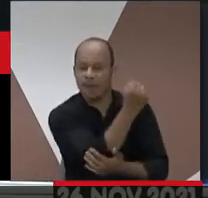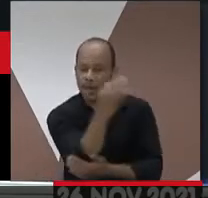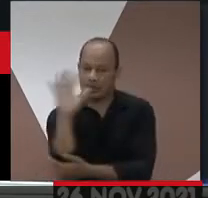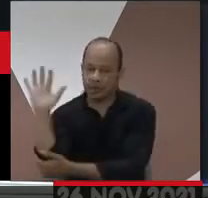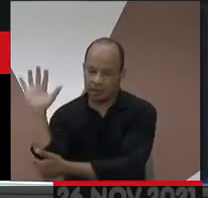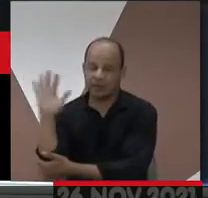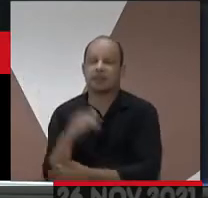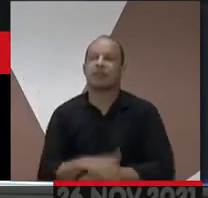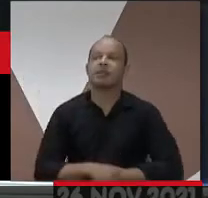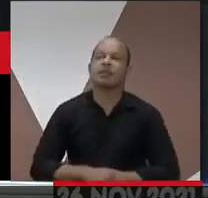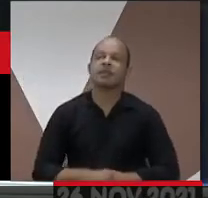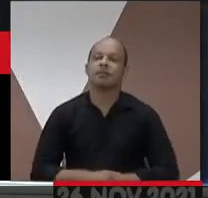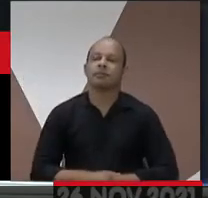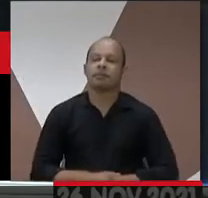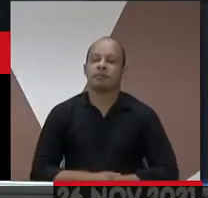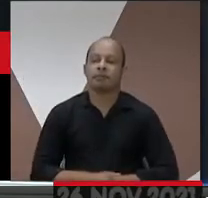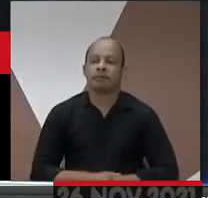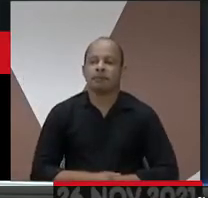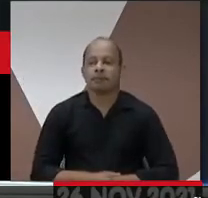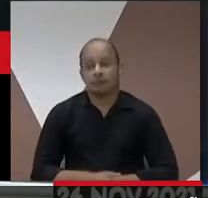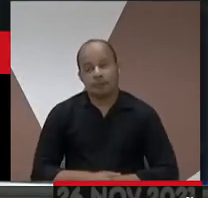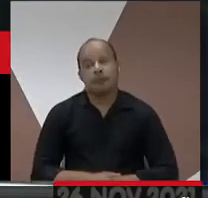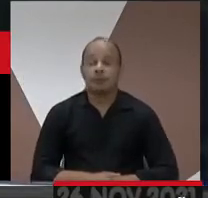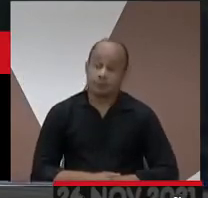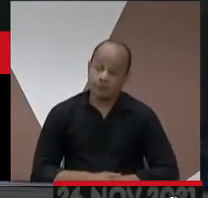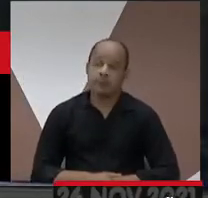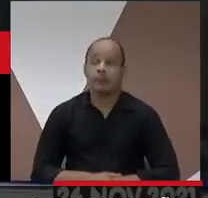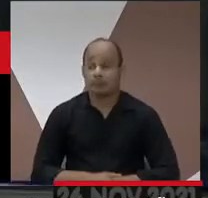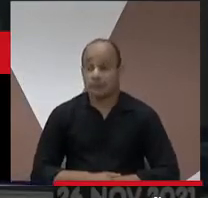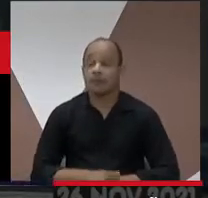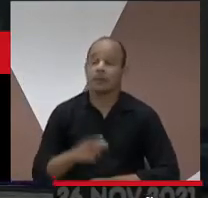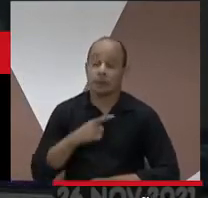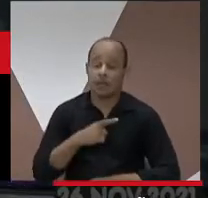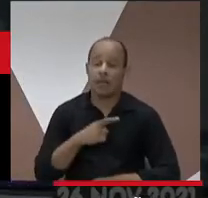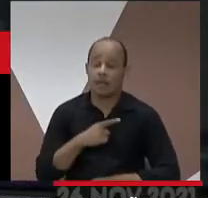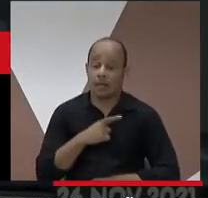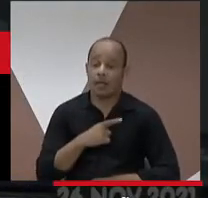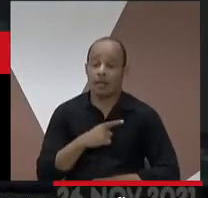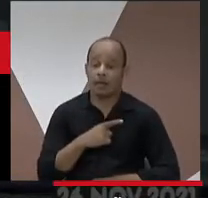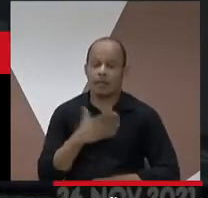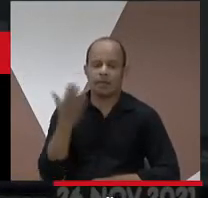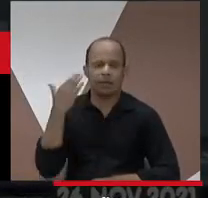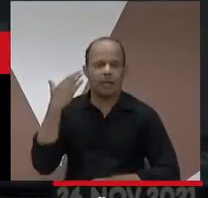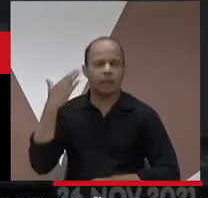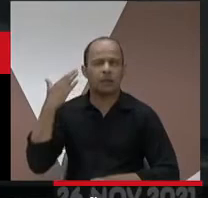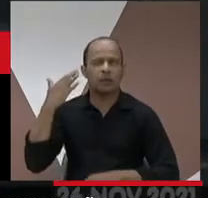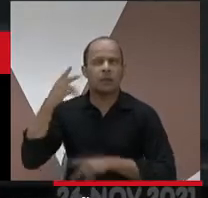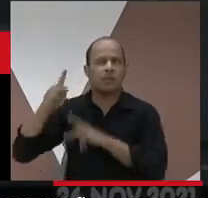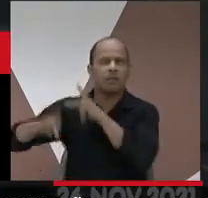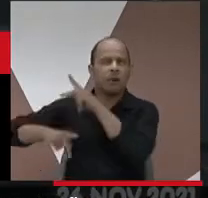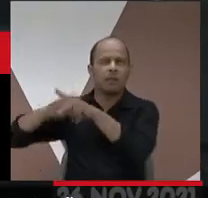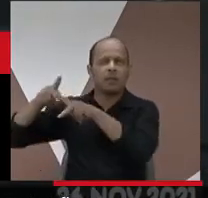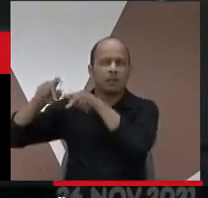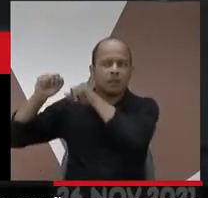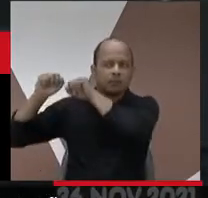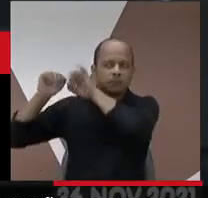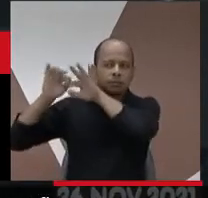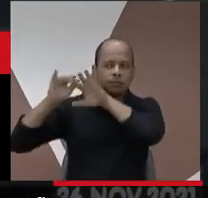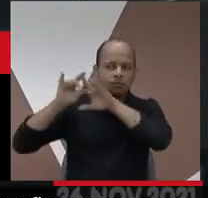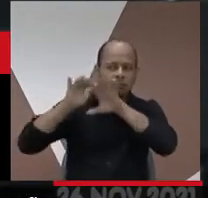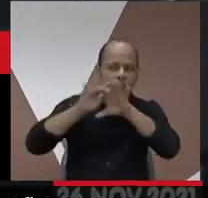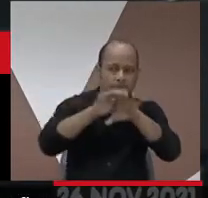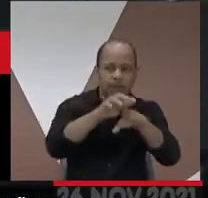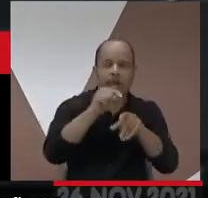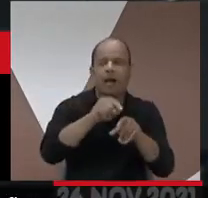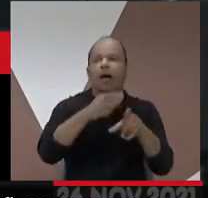um território que foi ocupado por uma população que, com uma densidade